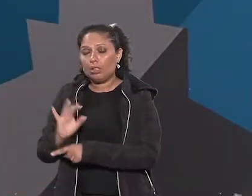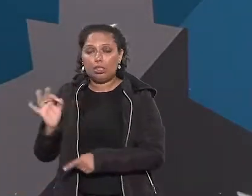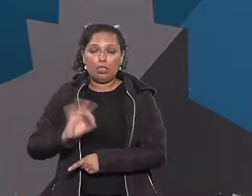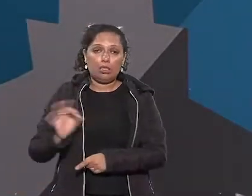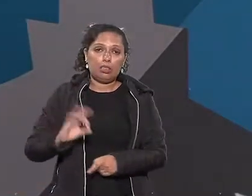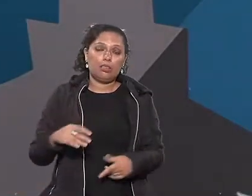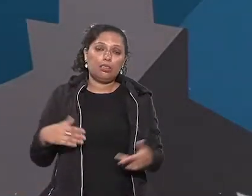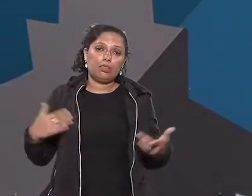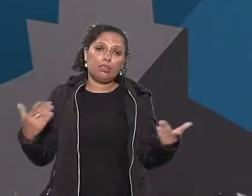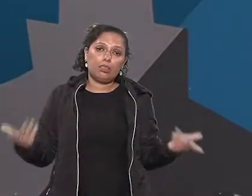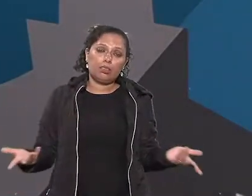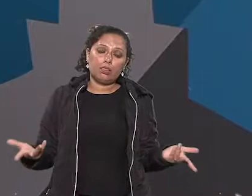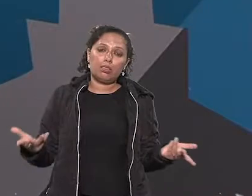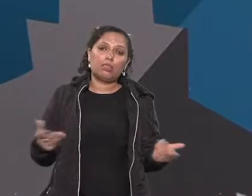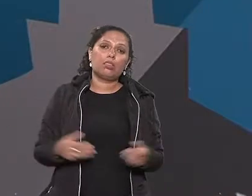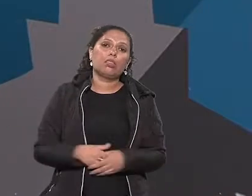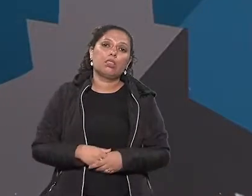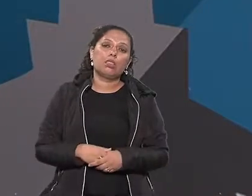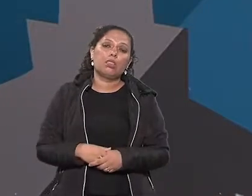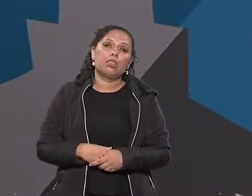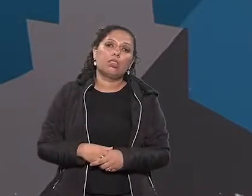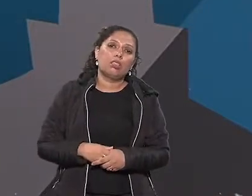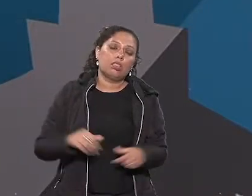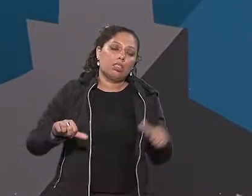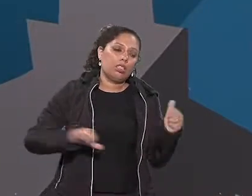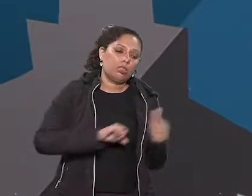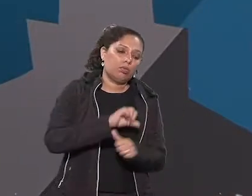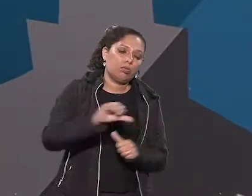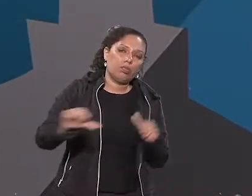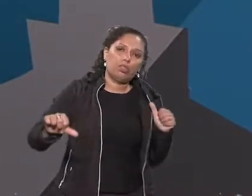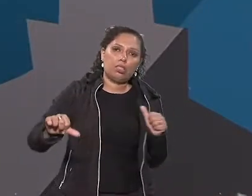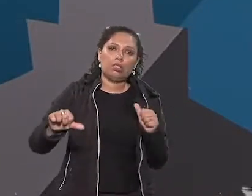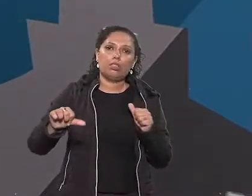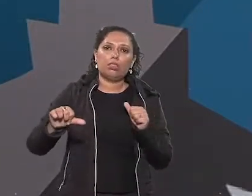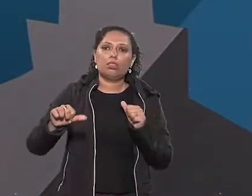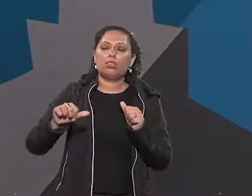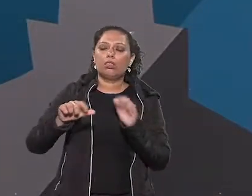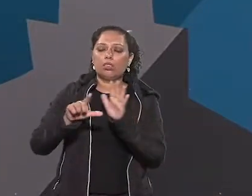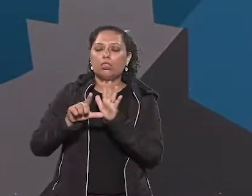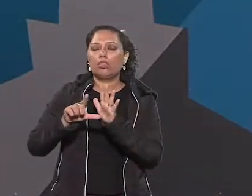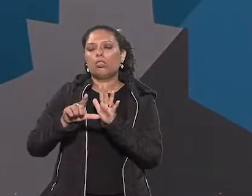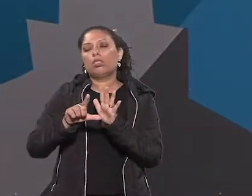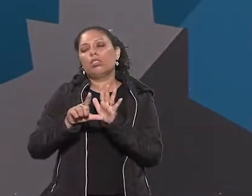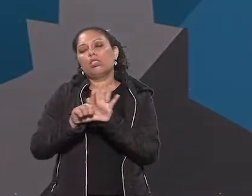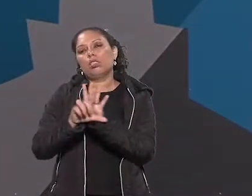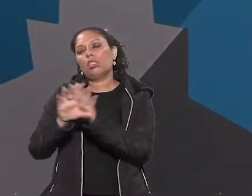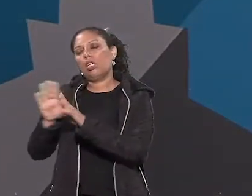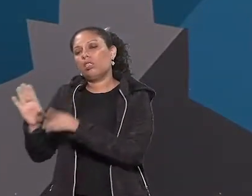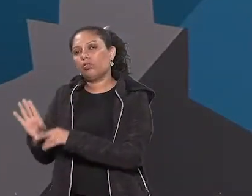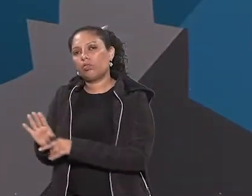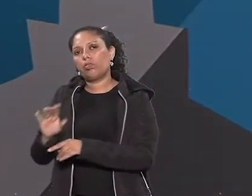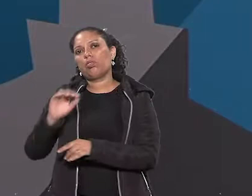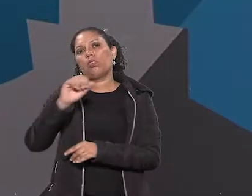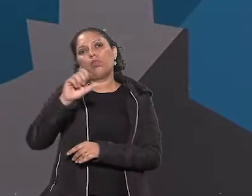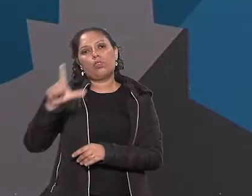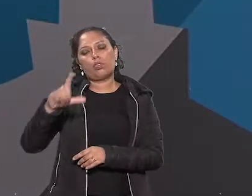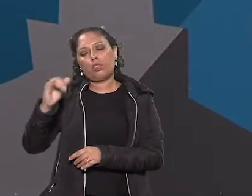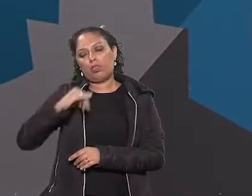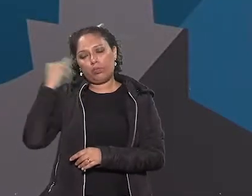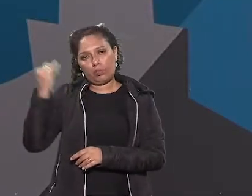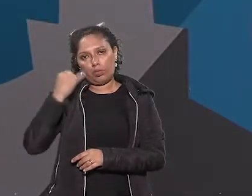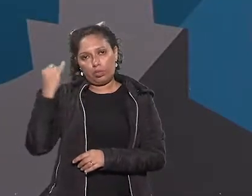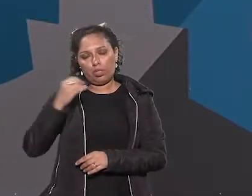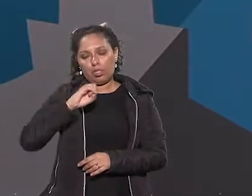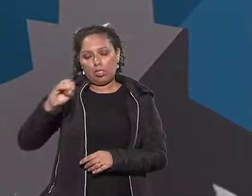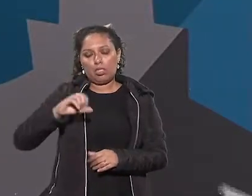nada, né? Então, a renovação do regime é fundamental, eu diria que é vital.